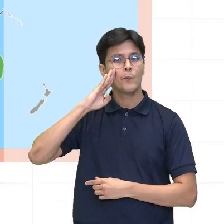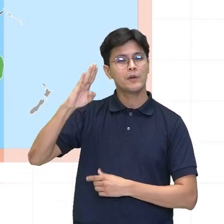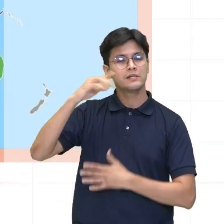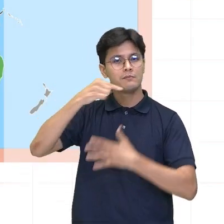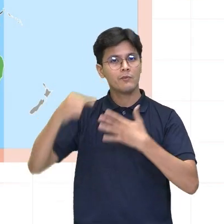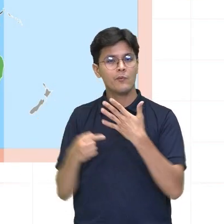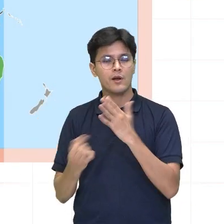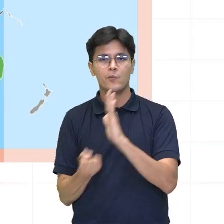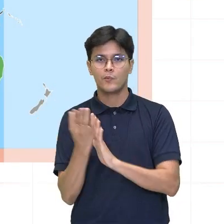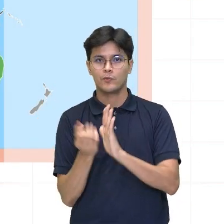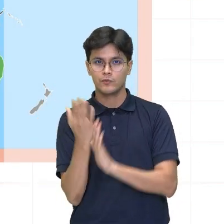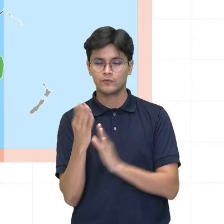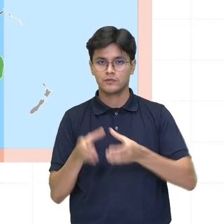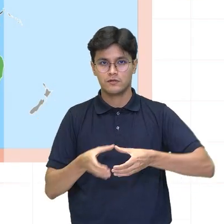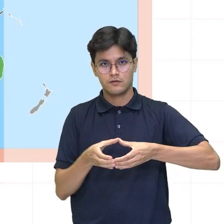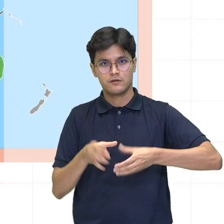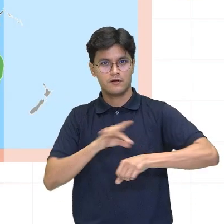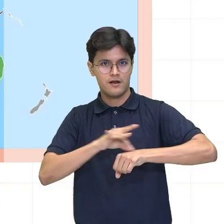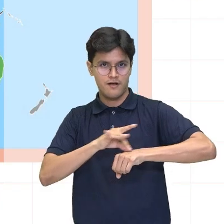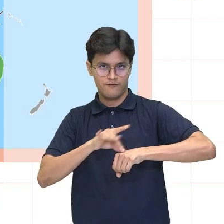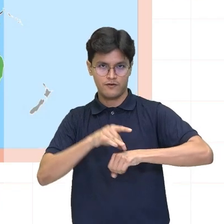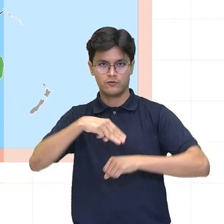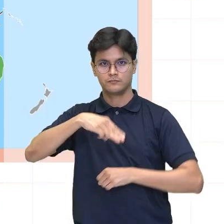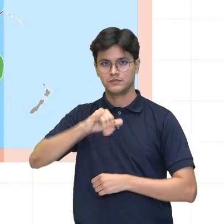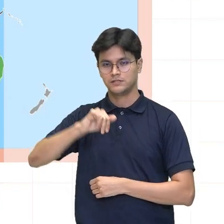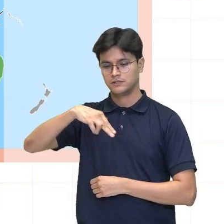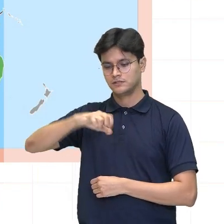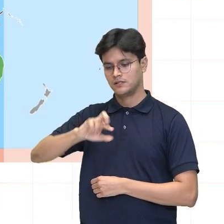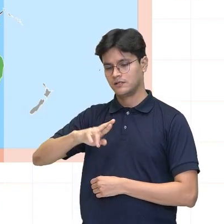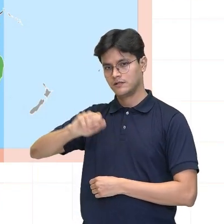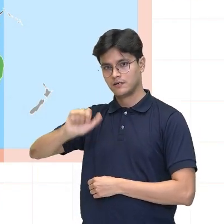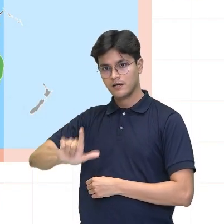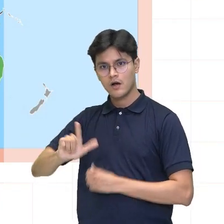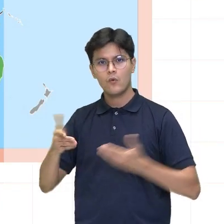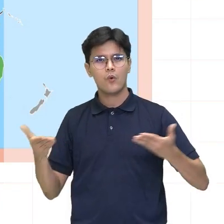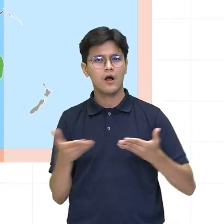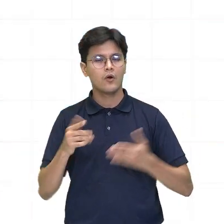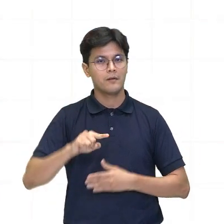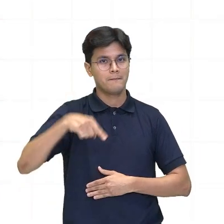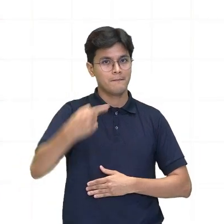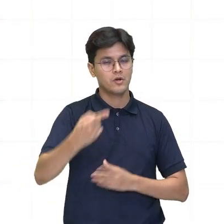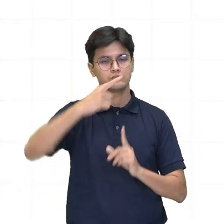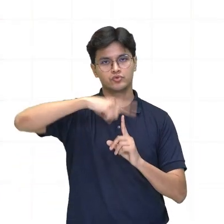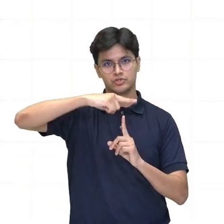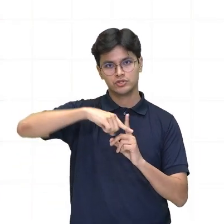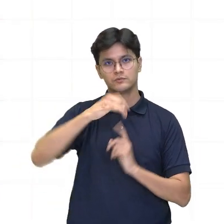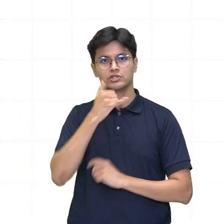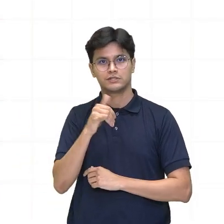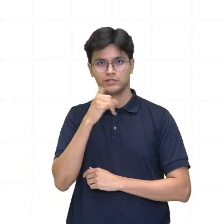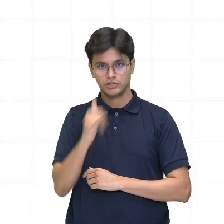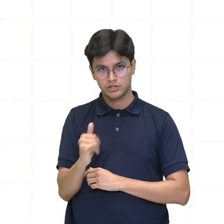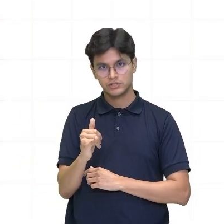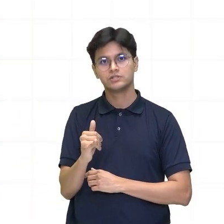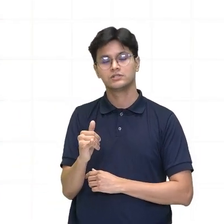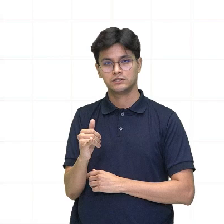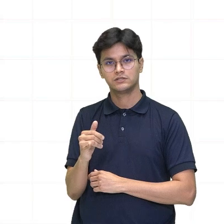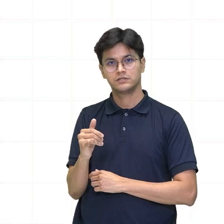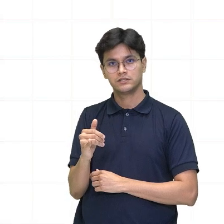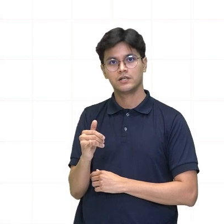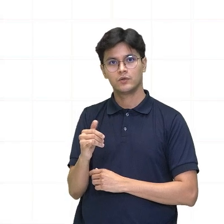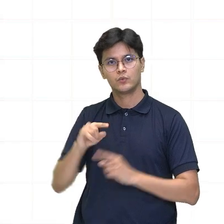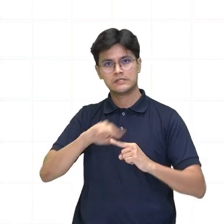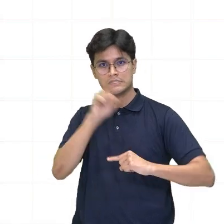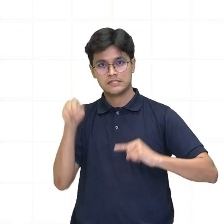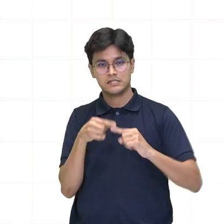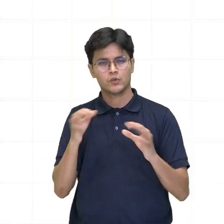de carvão mineral. Vamos agora à próxima fonte de energia não renovável, que é o petróleo, né? O